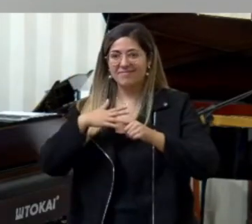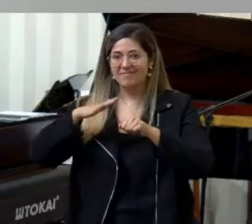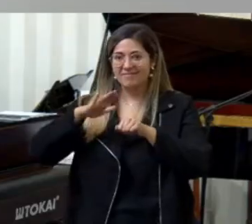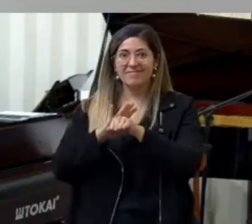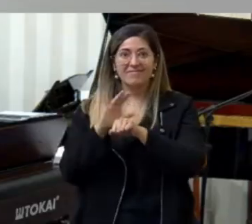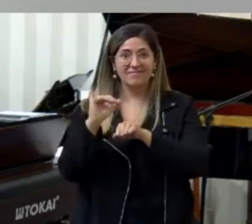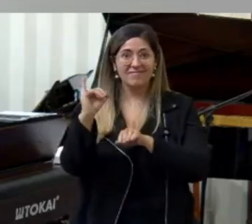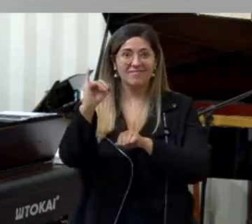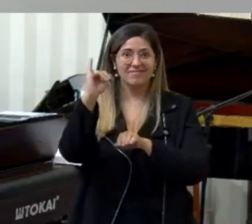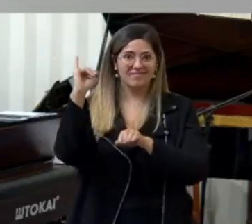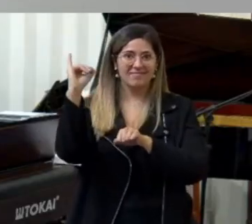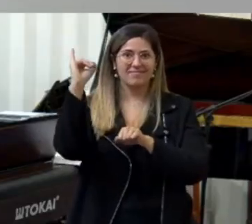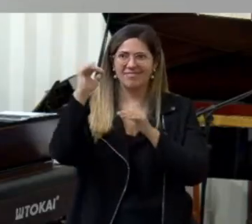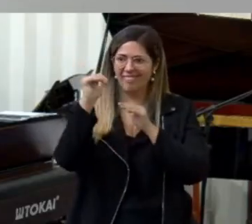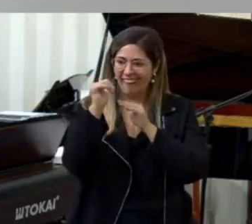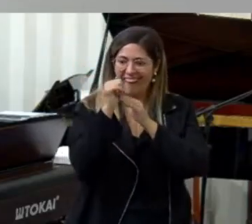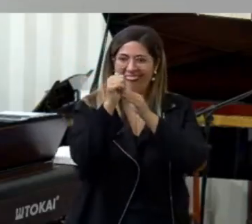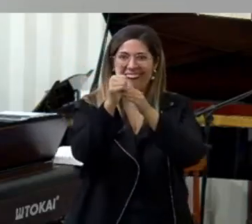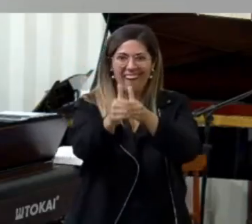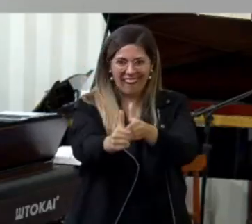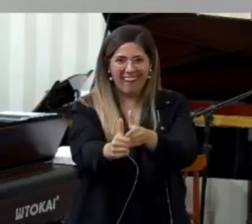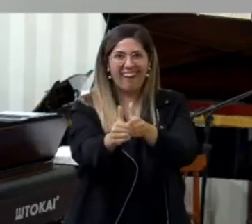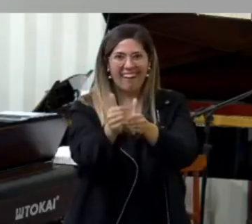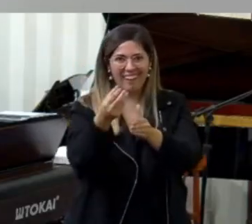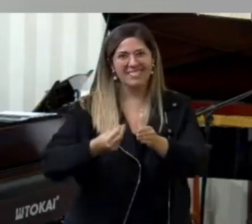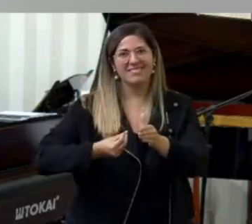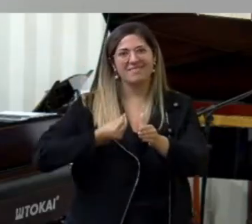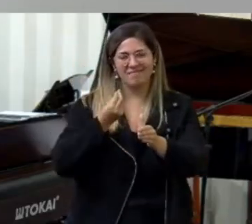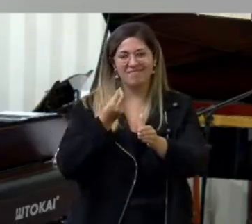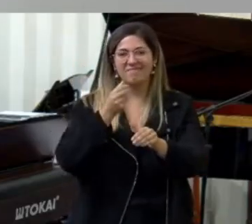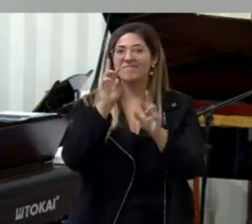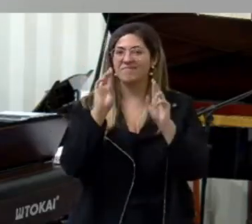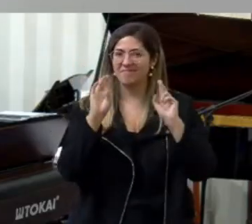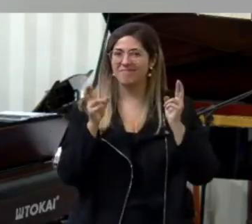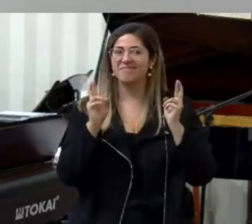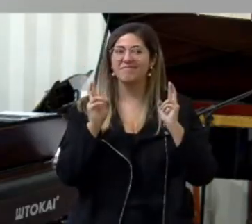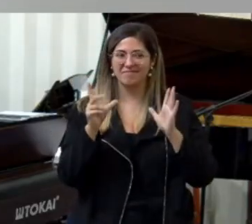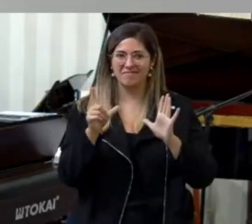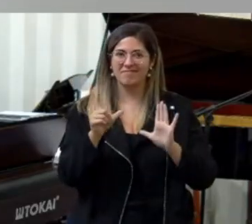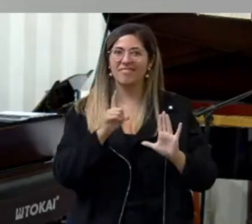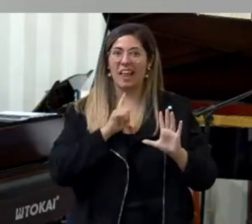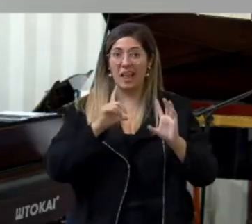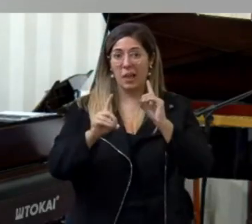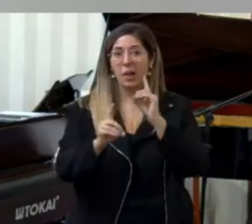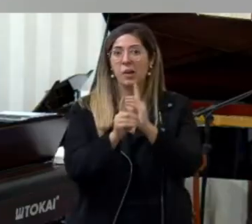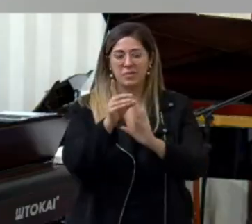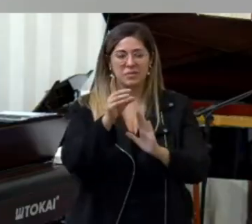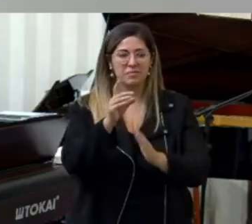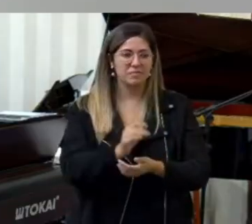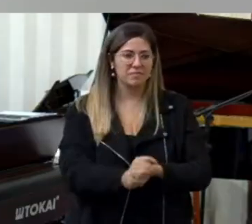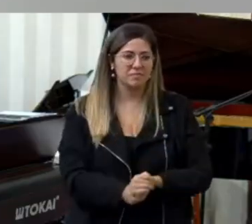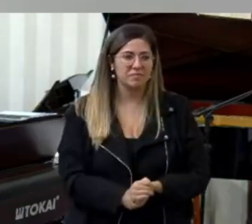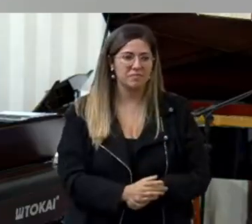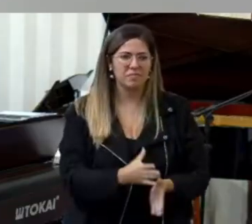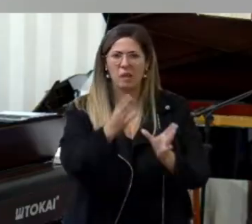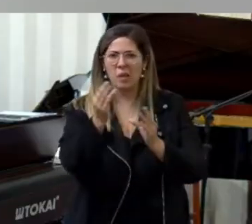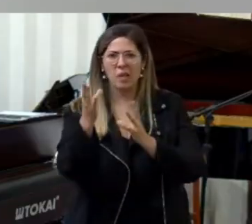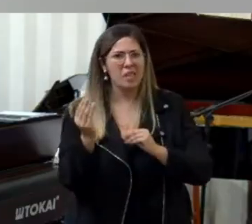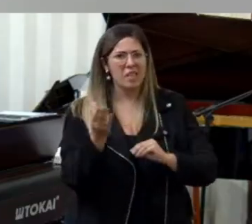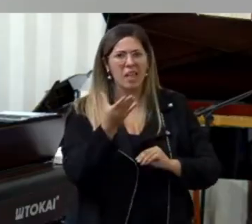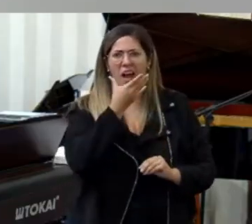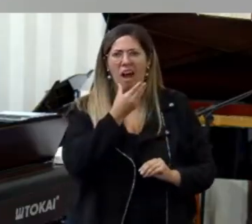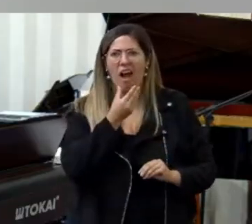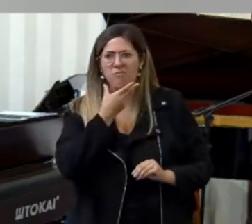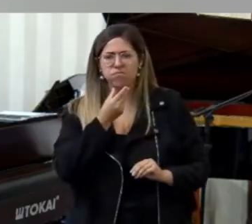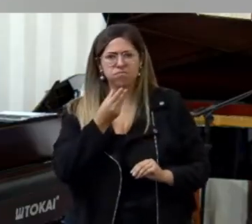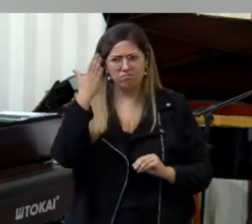maior, existe um guia que conduz, existe uma esperança. Quantos homens inteligentes, sábios,